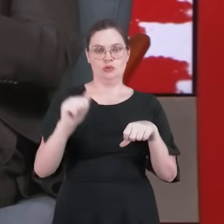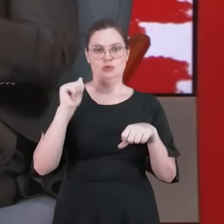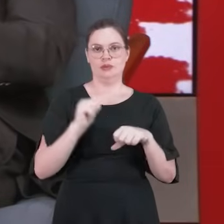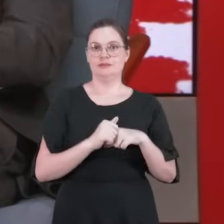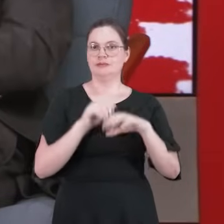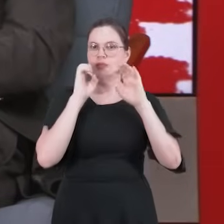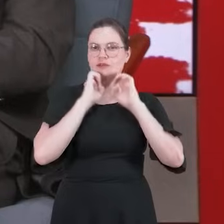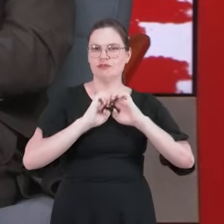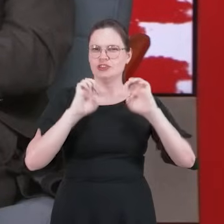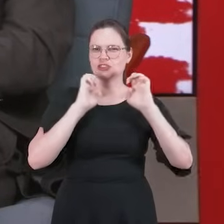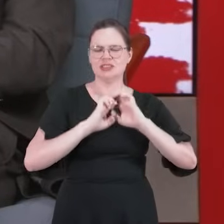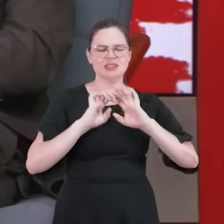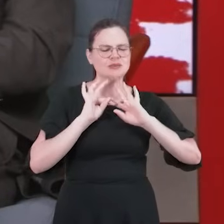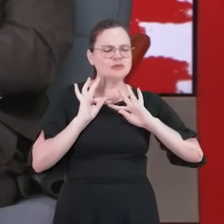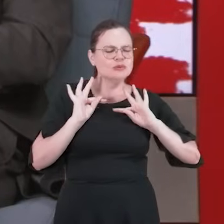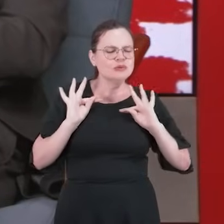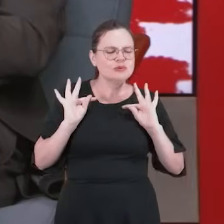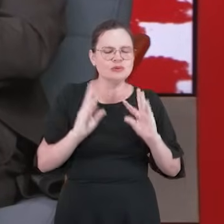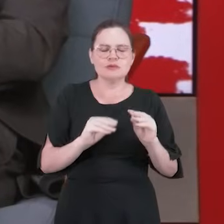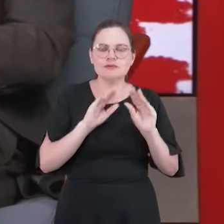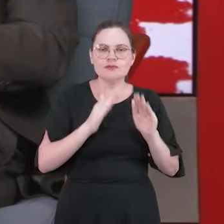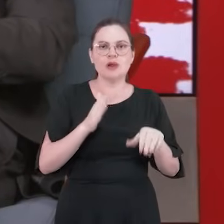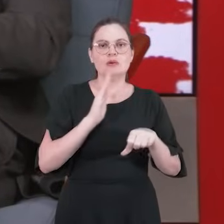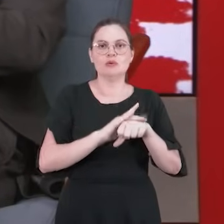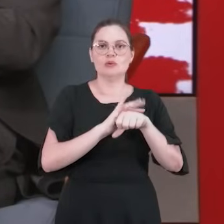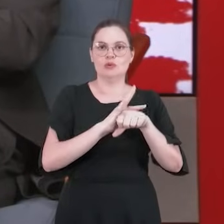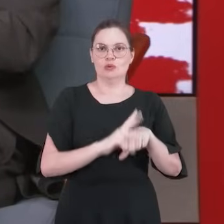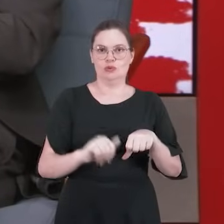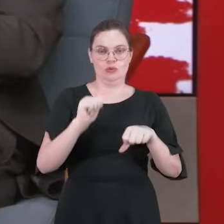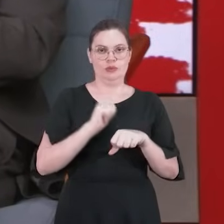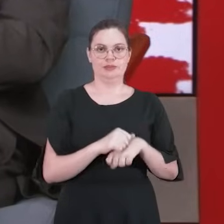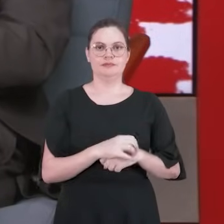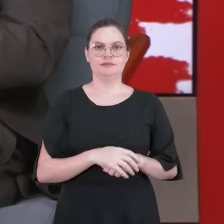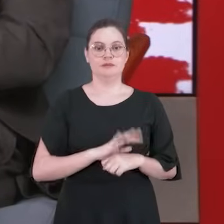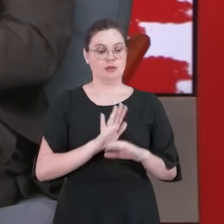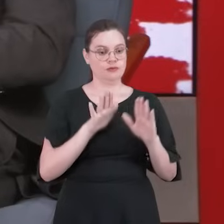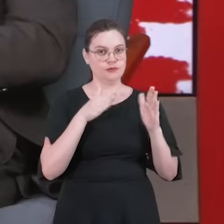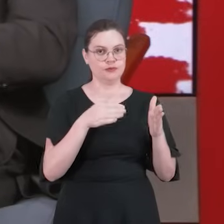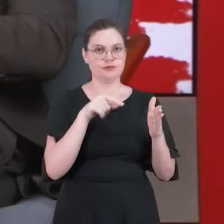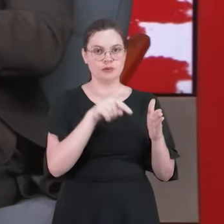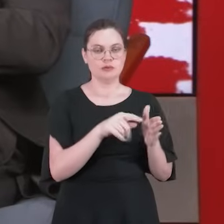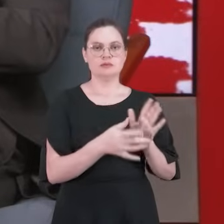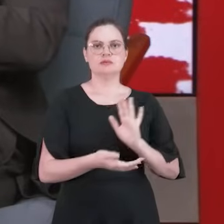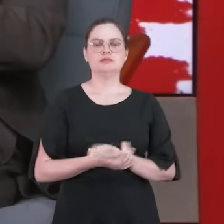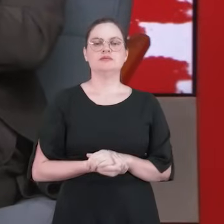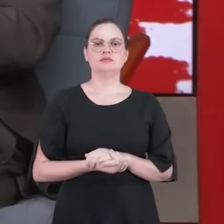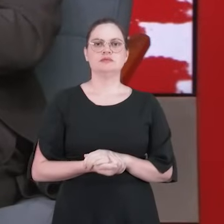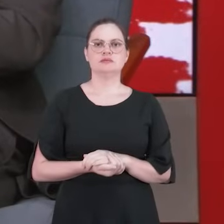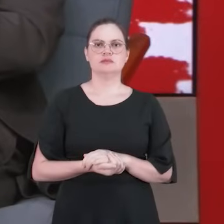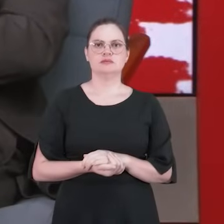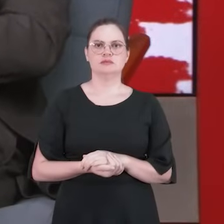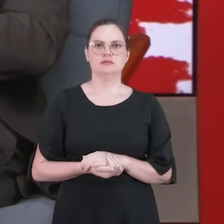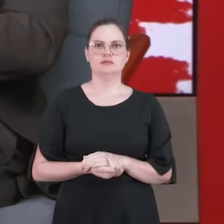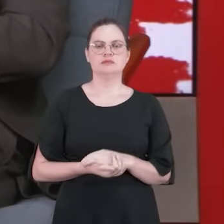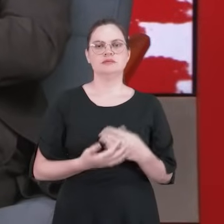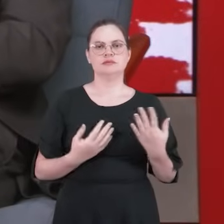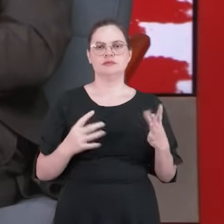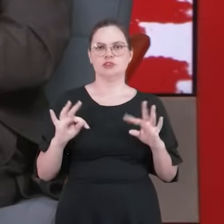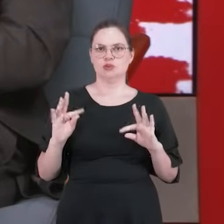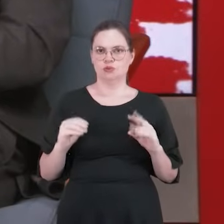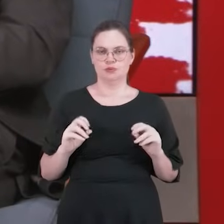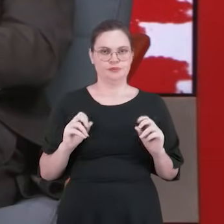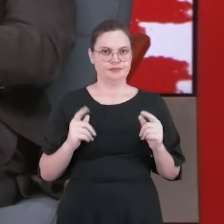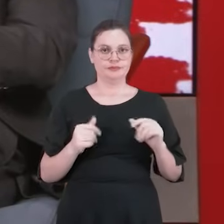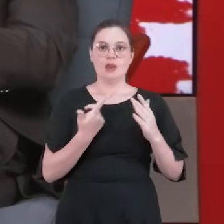a evangelização envolvia curas. Então era ênfase à cura divina e tudo